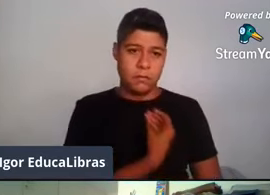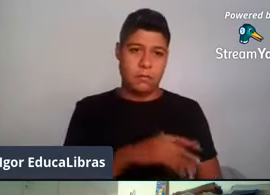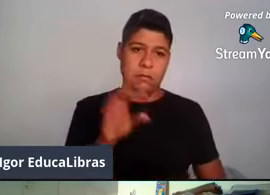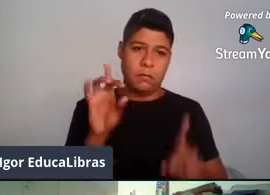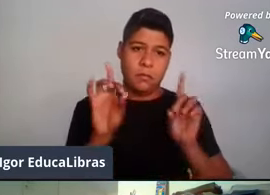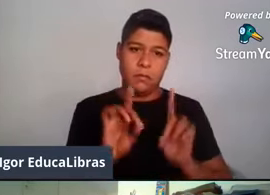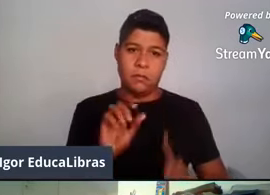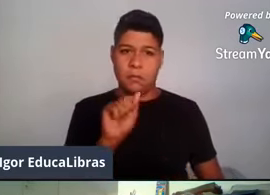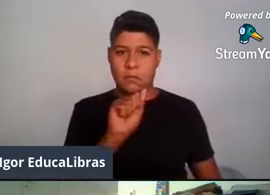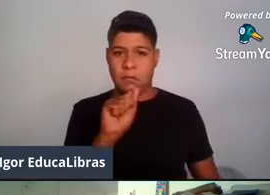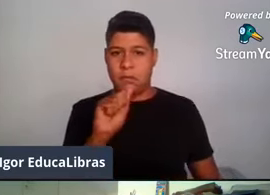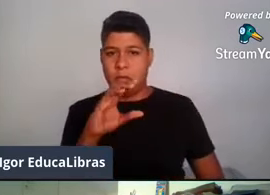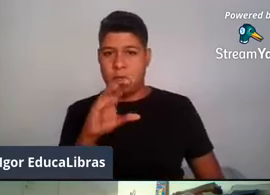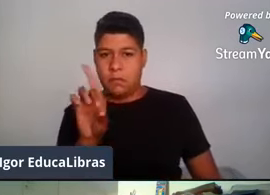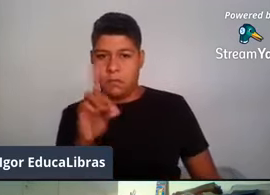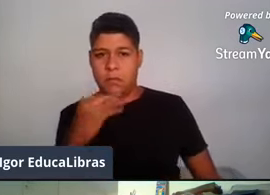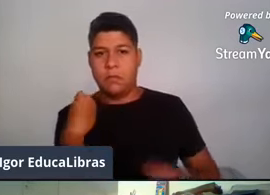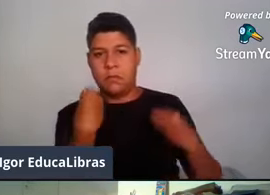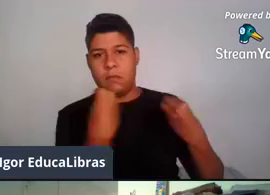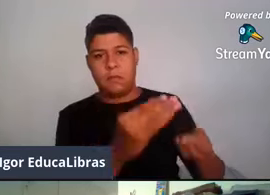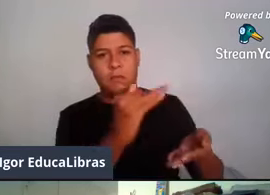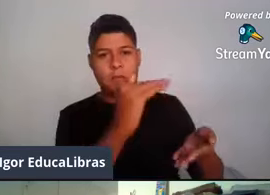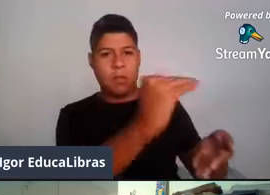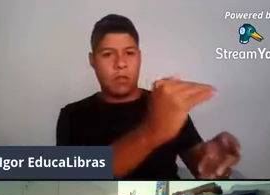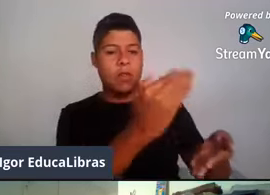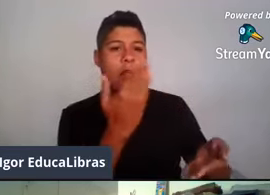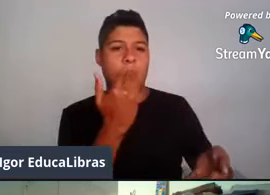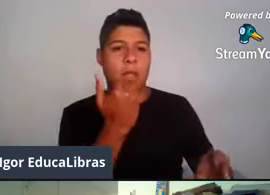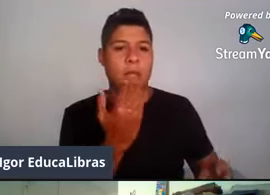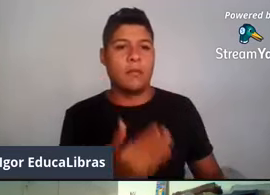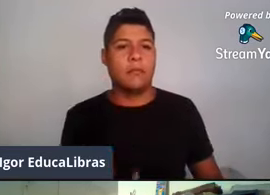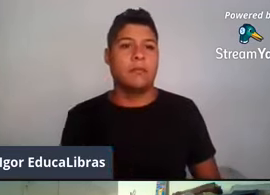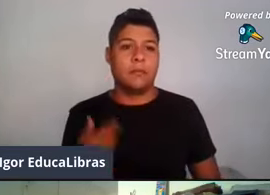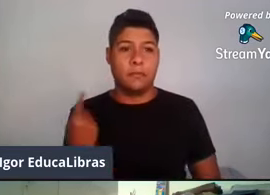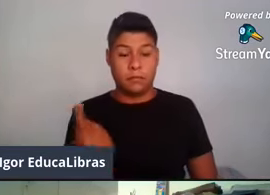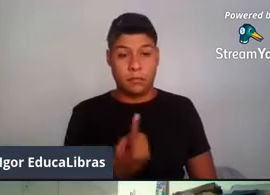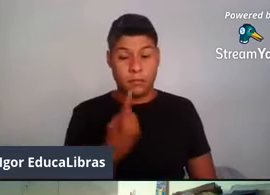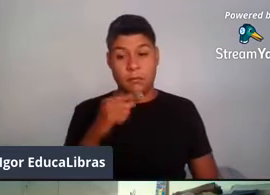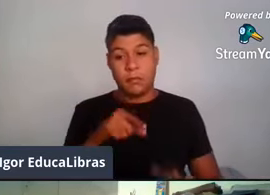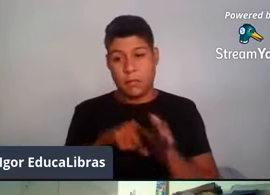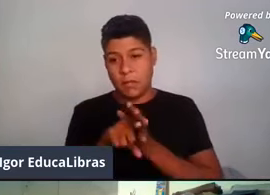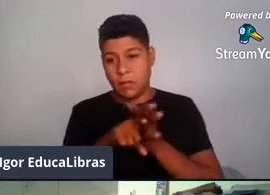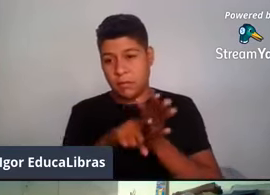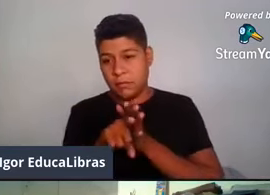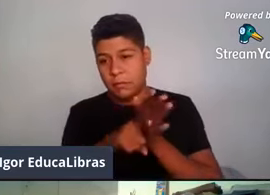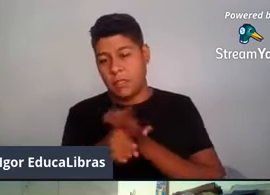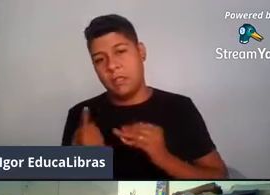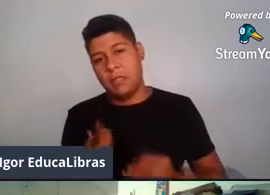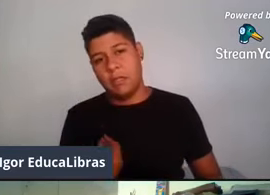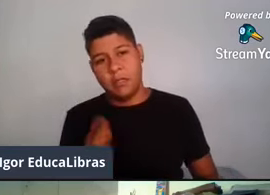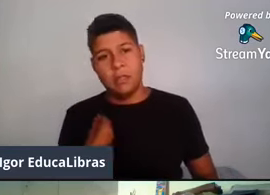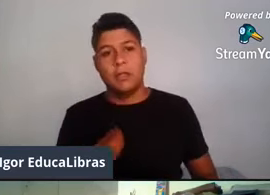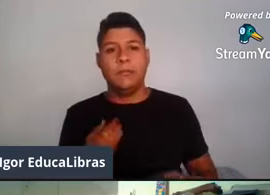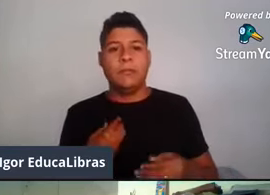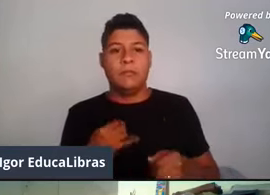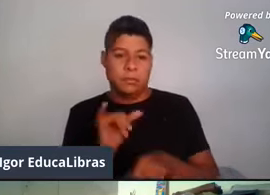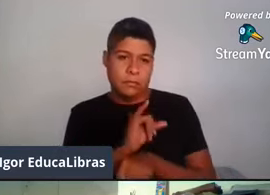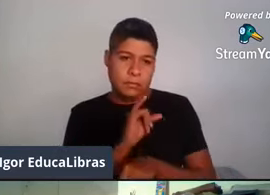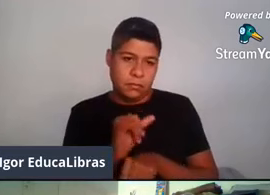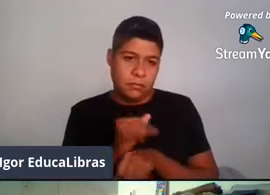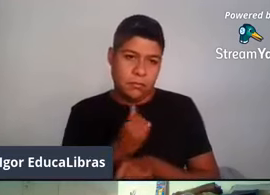receber cestas básicas e kits de higiene. Então, nós estamos monitorando, trabalhando muito próximos dessas entidades,